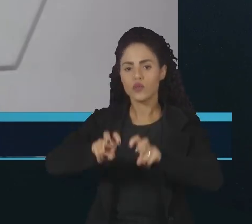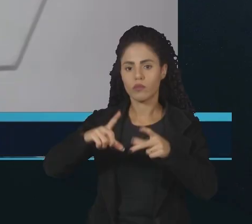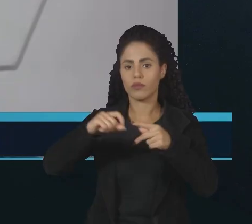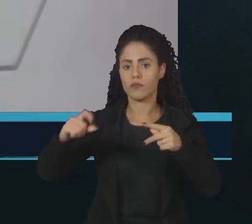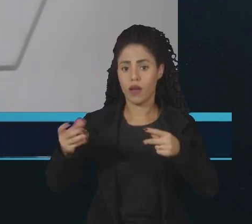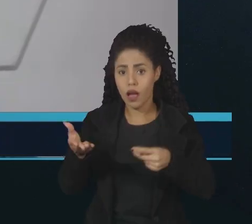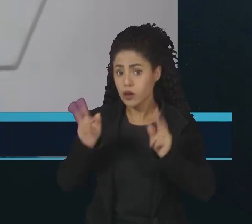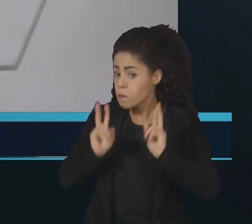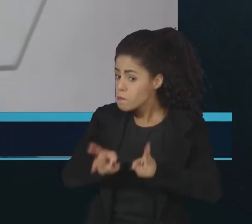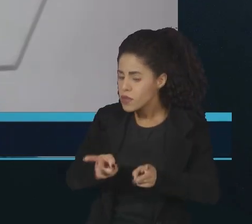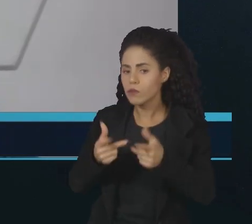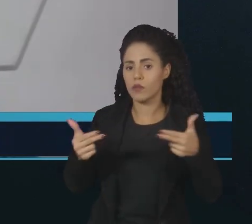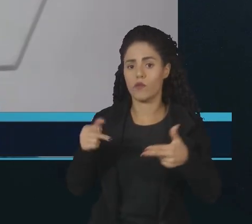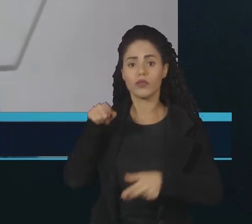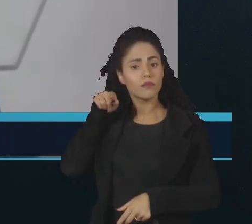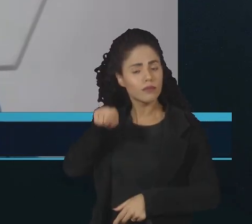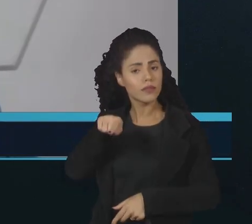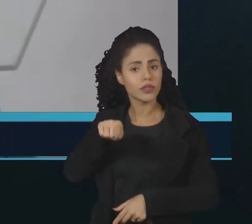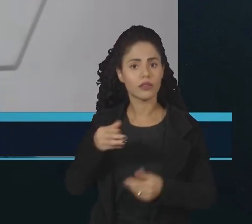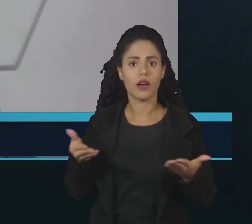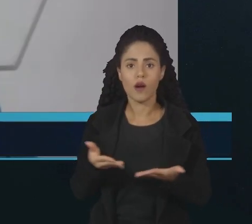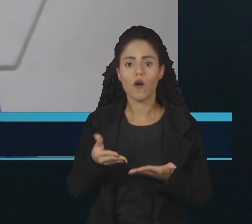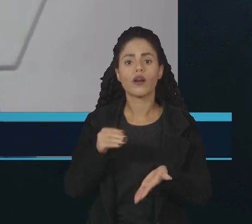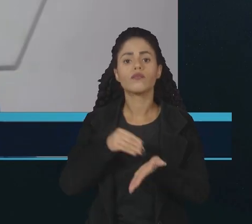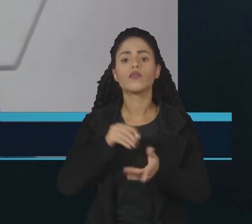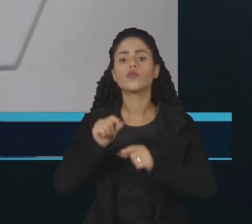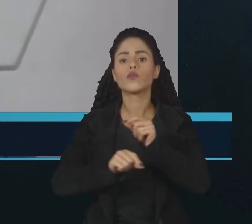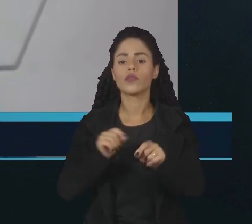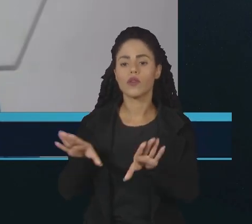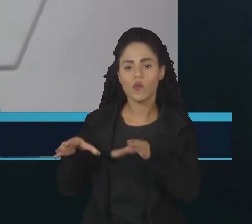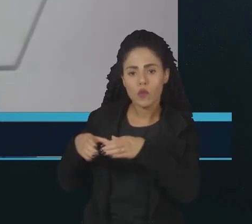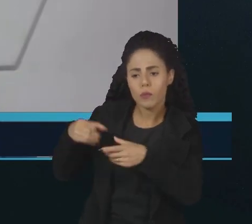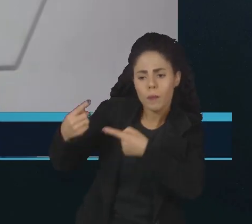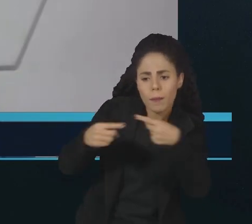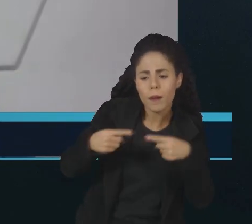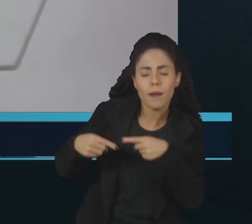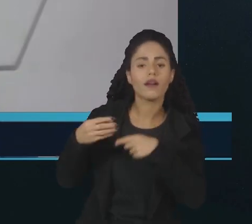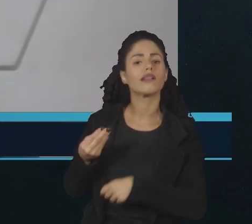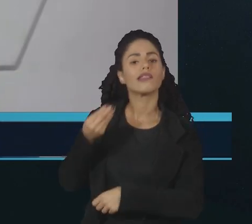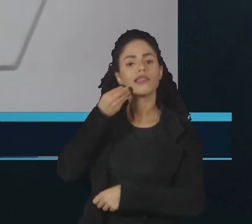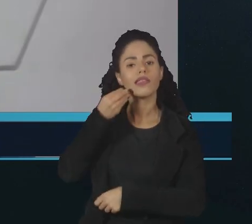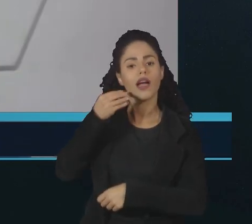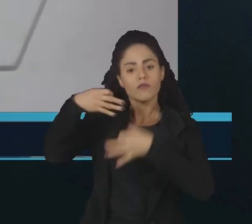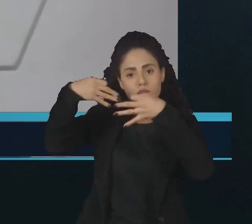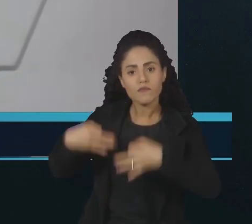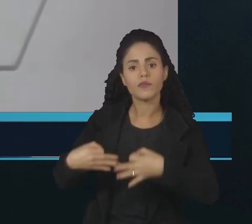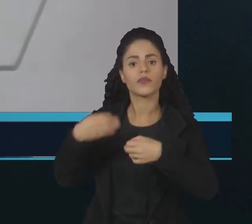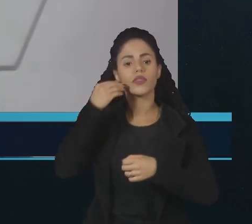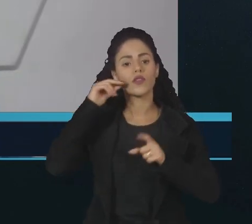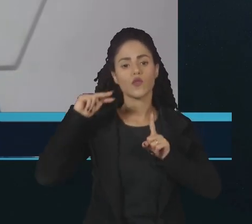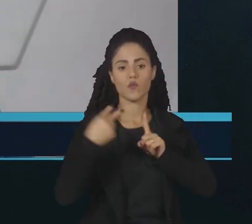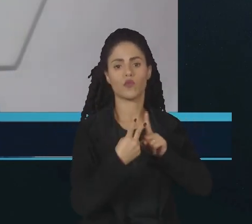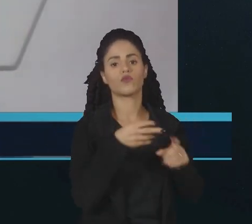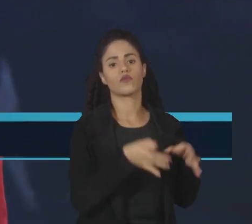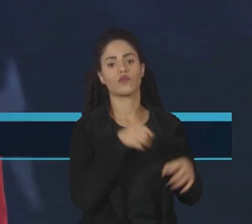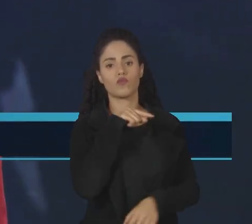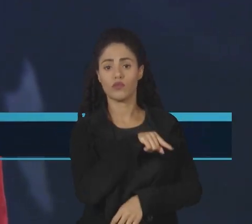hoje. Nesse caso, resta ao Congresso discutir e tentar fazer valer seu ponto de vista no